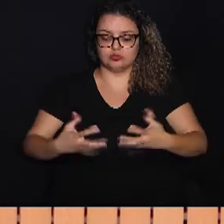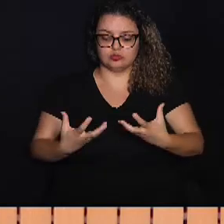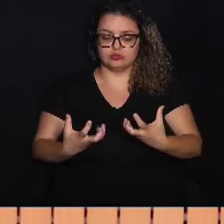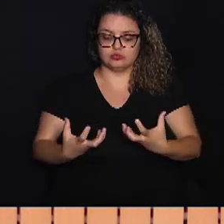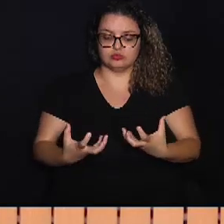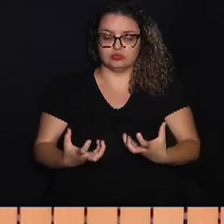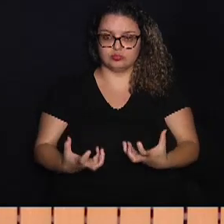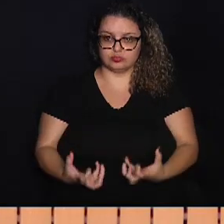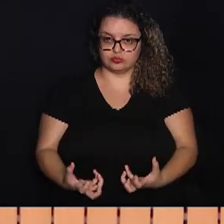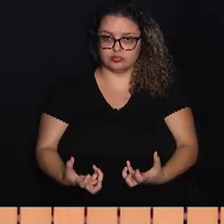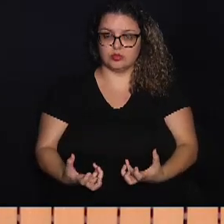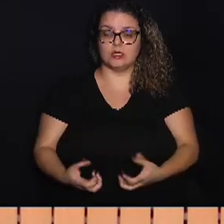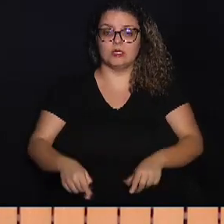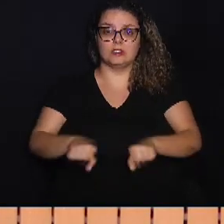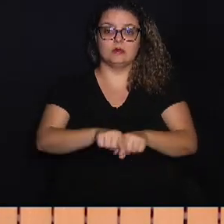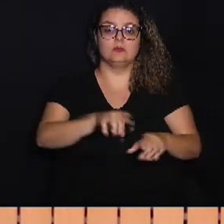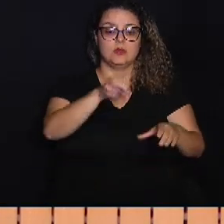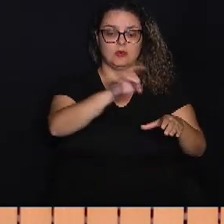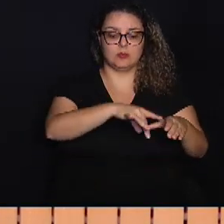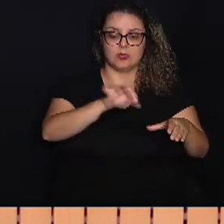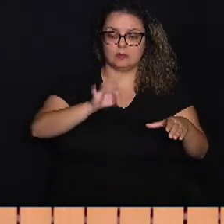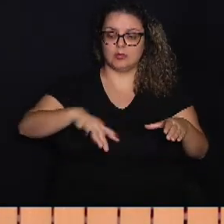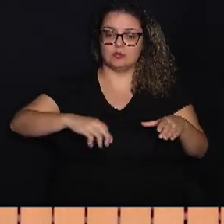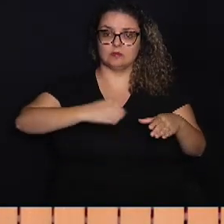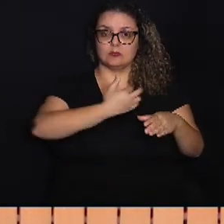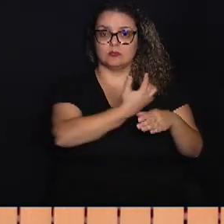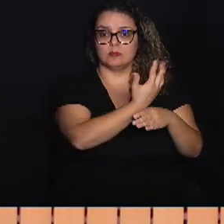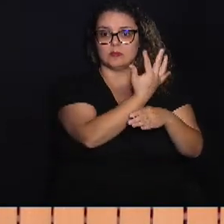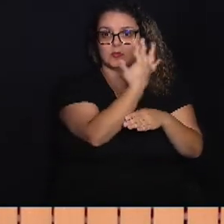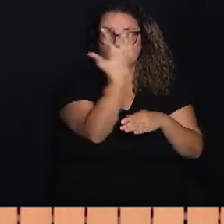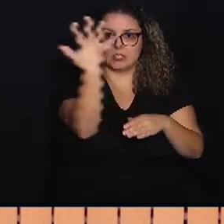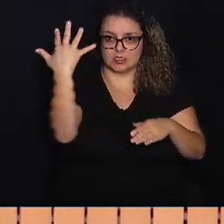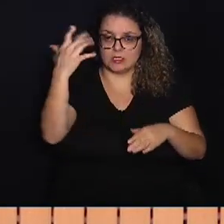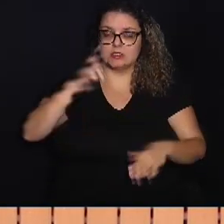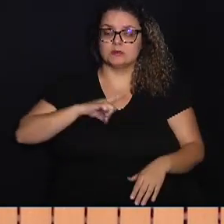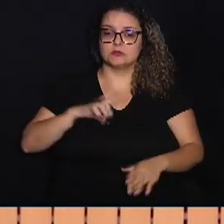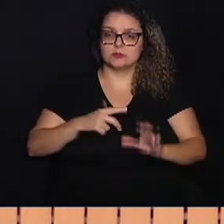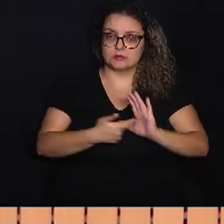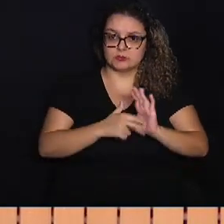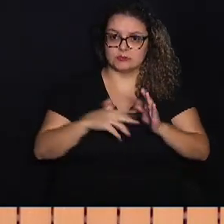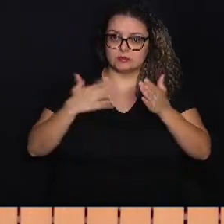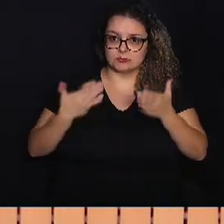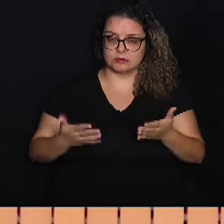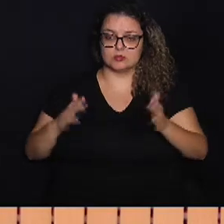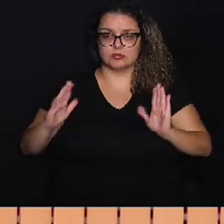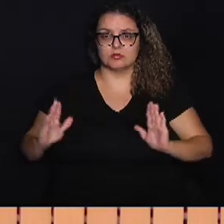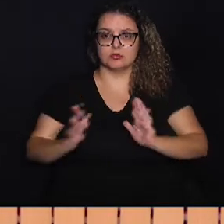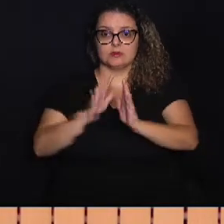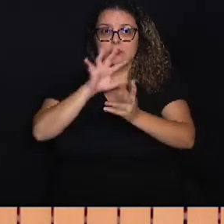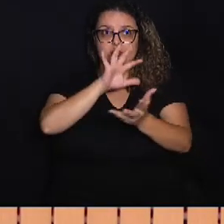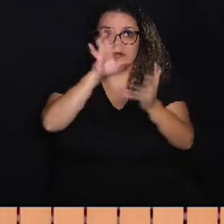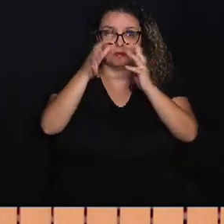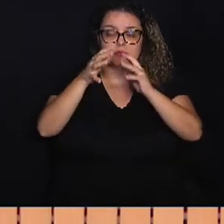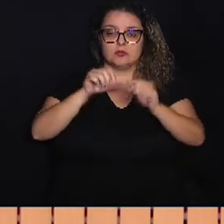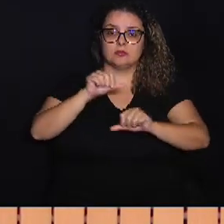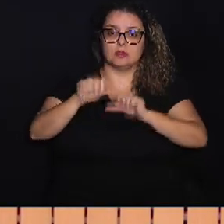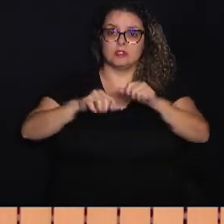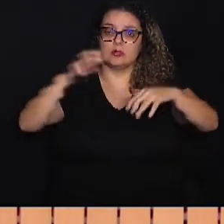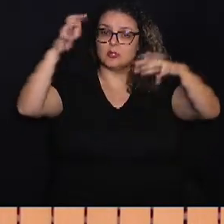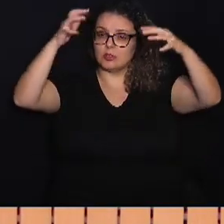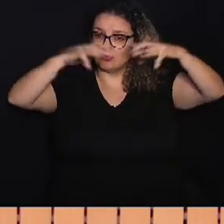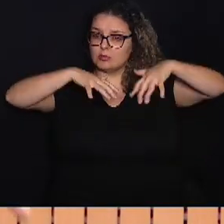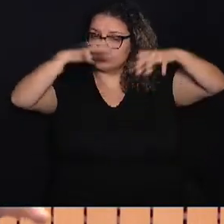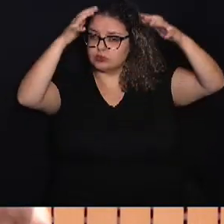e de plantil de árvores que tanto faz sentido para essa questão do enfrentamento a chuvaradas